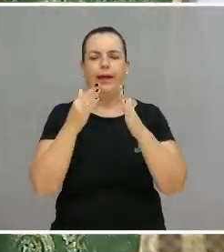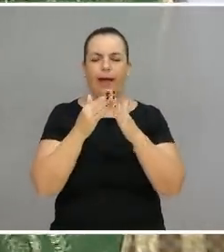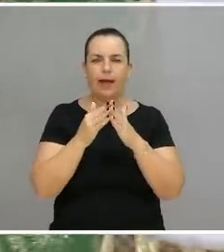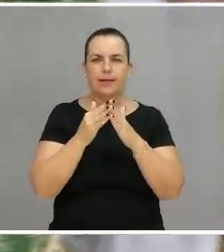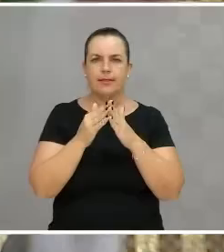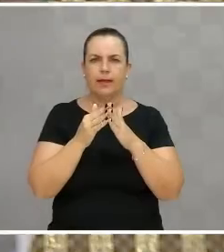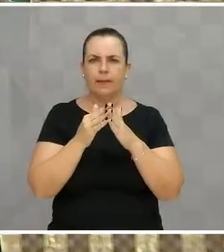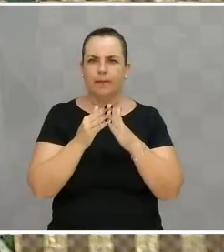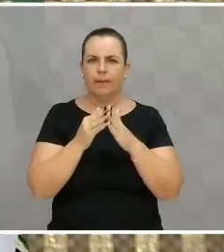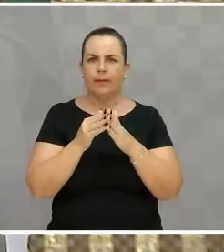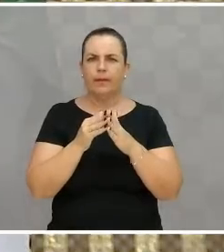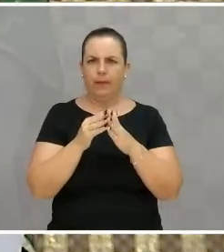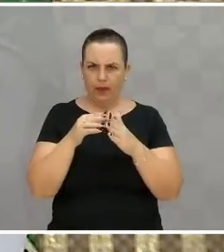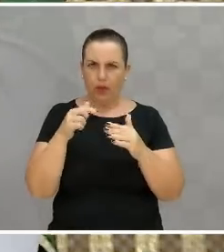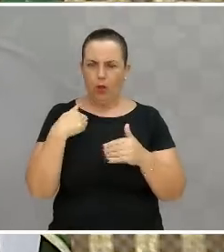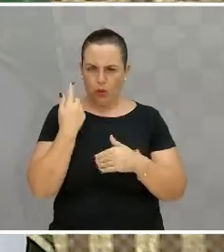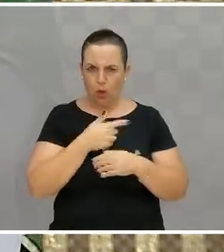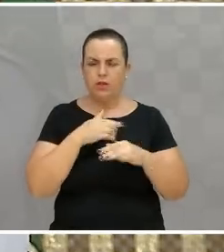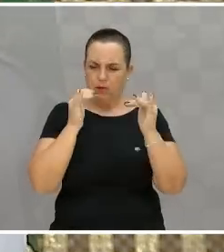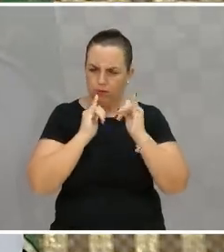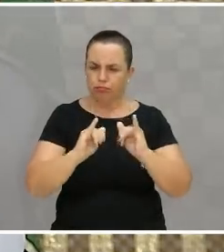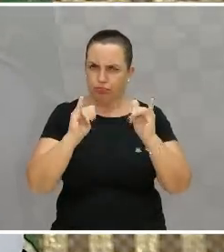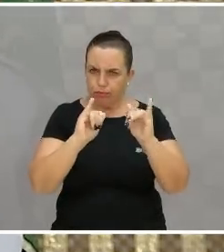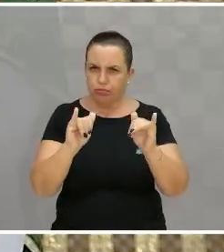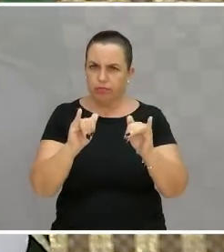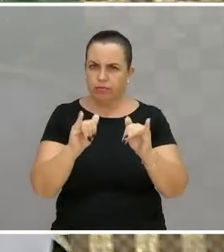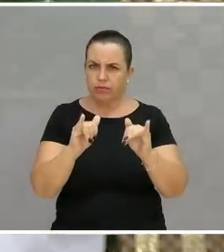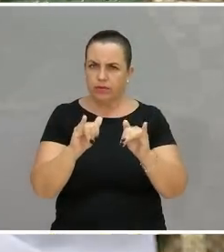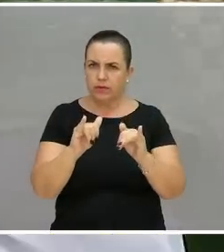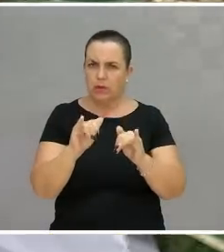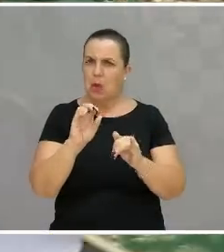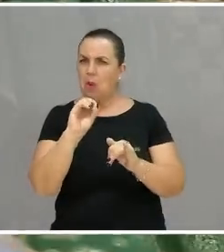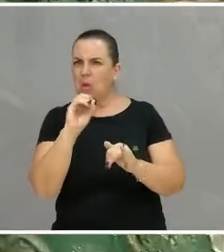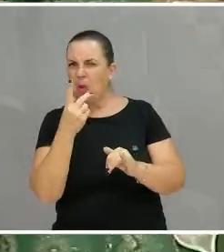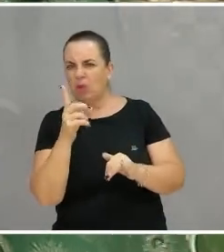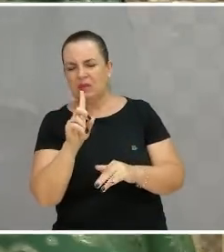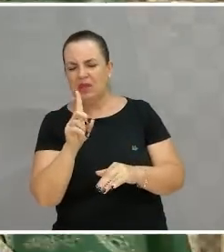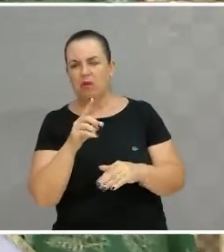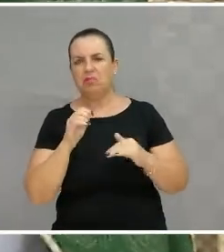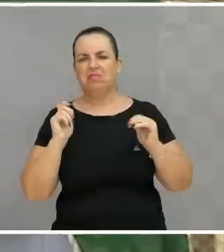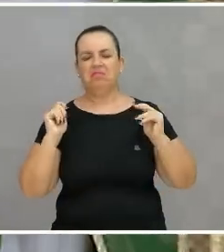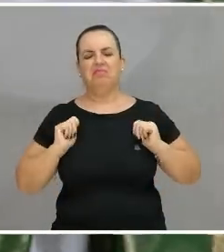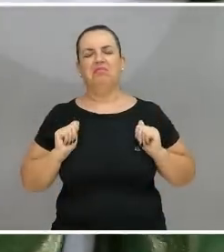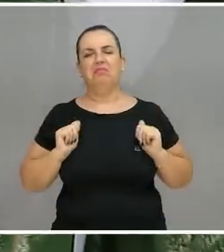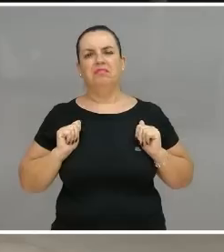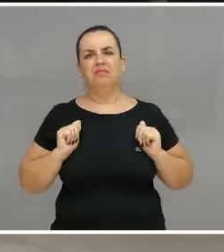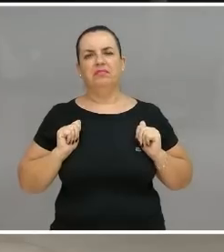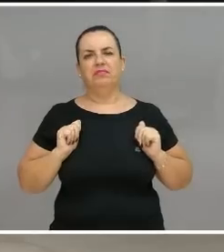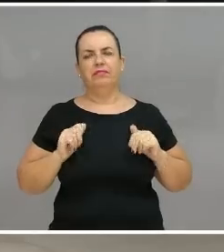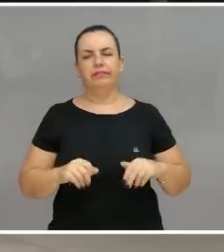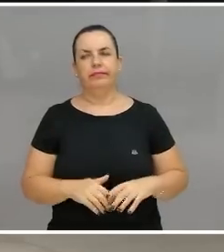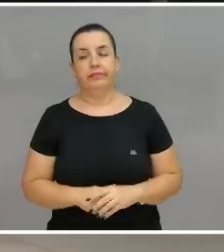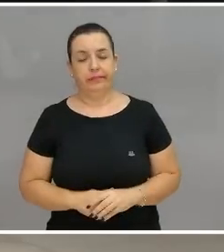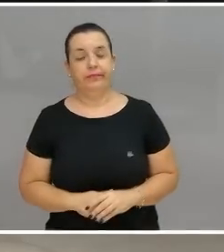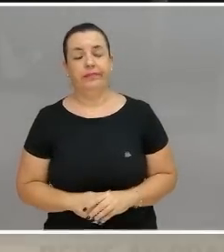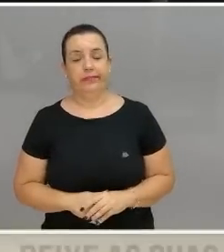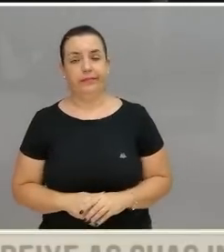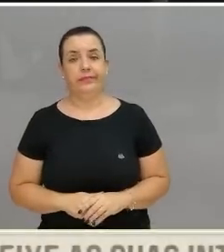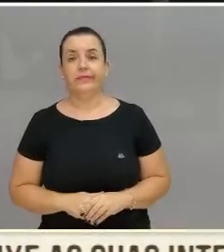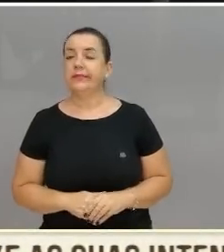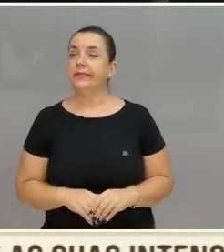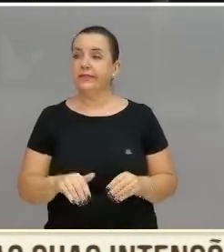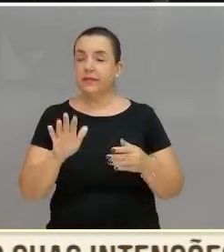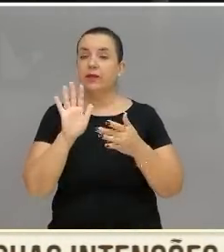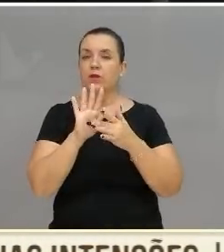não pode ser motivo para nós de medo. Jesus viveu na boca do leão,